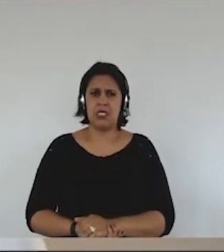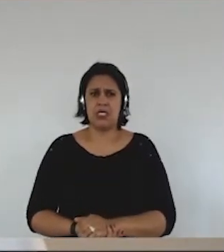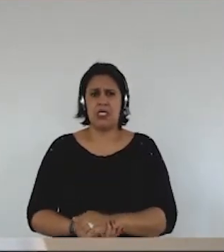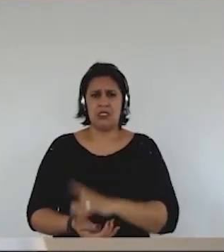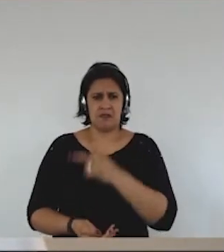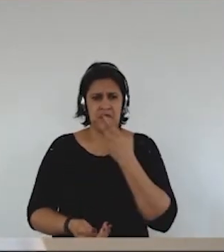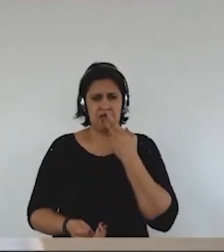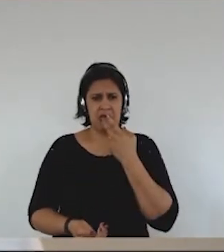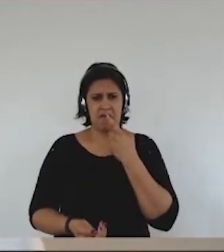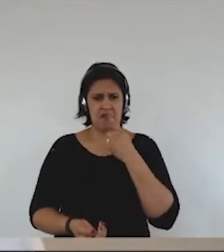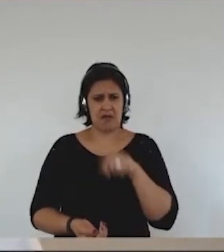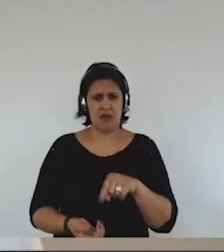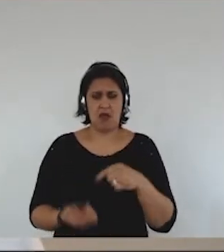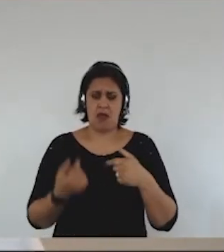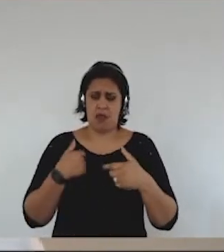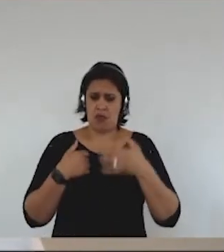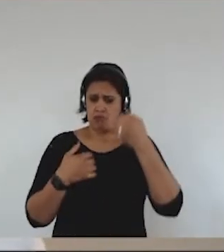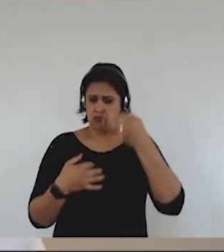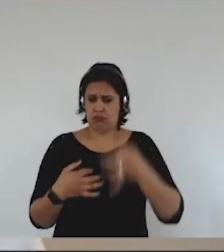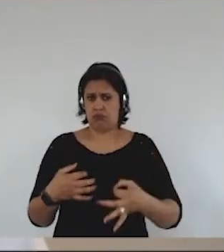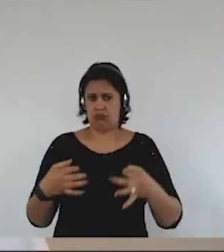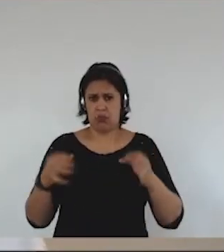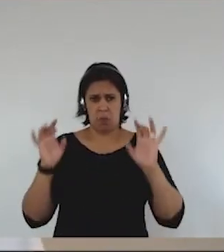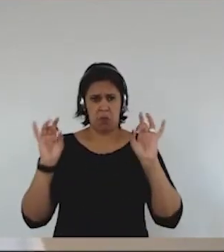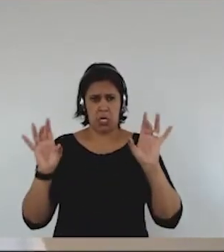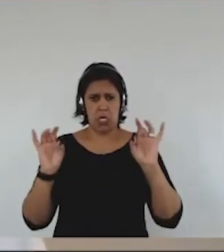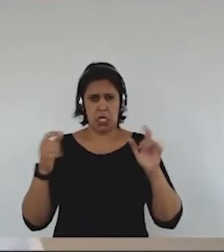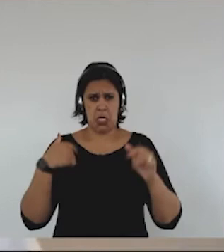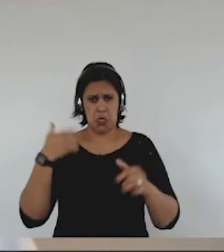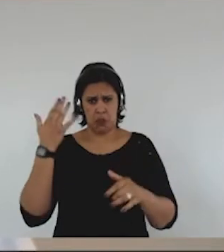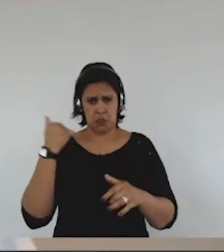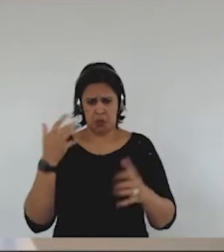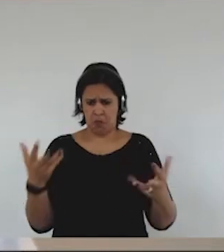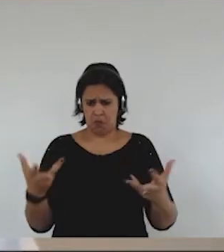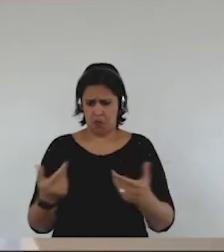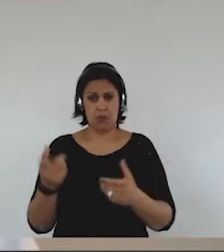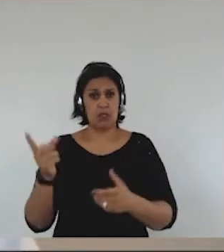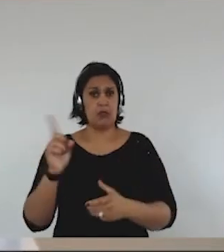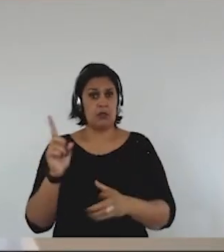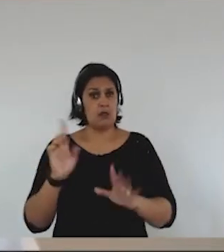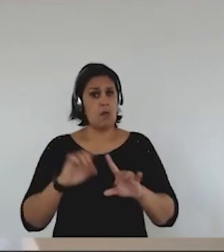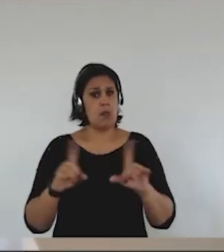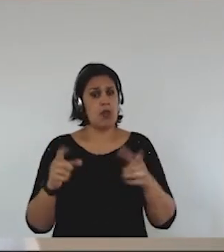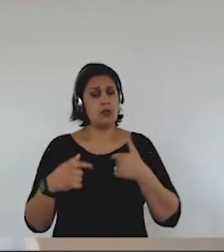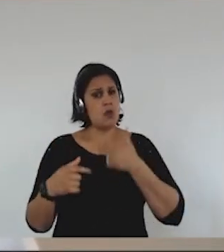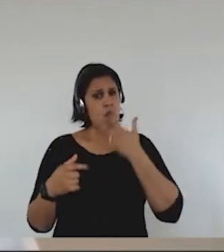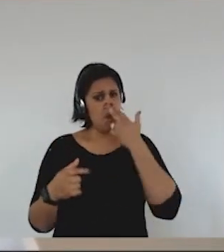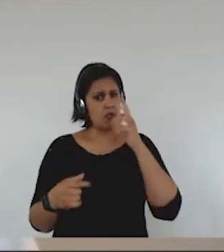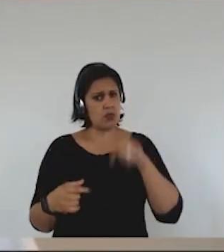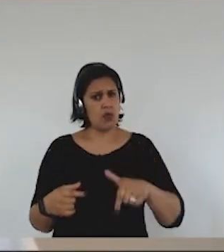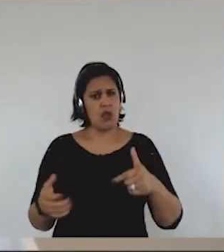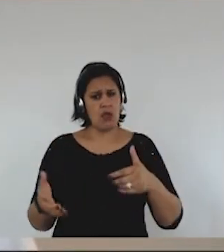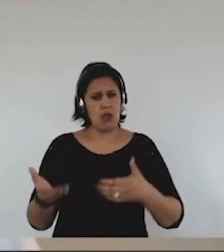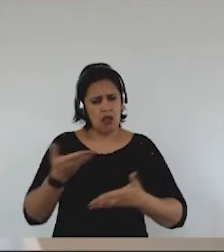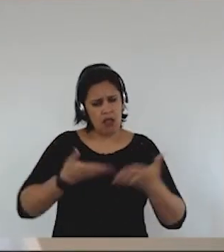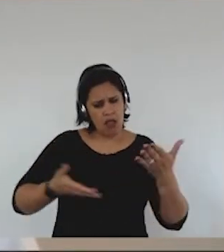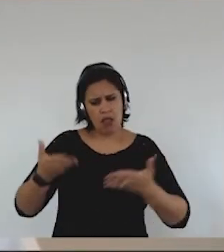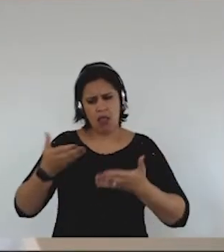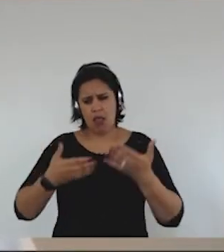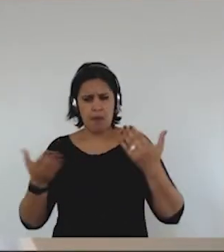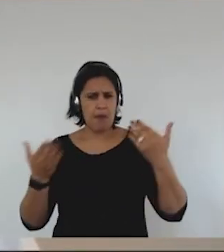daí, embora eu não seja um especialista em mediação, mas eu entendo que a maneira que a gente tem de conduzir a mediação, o processo